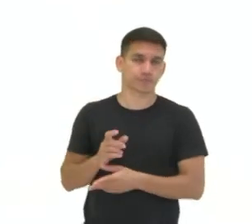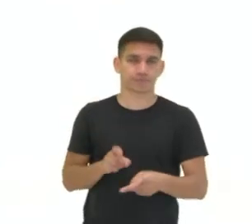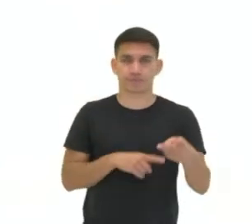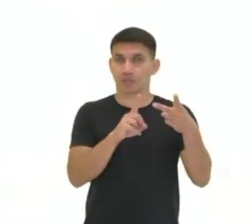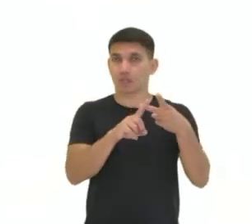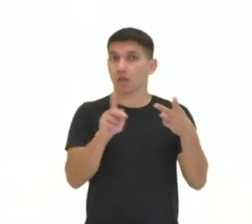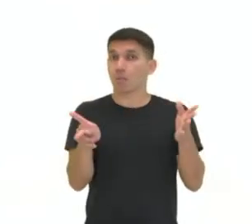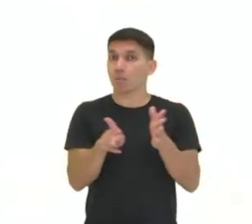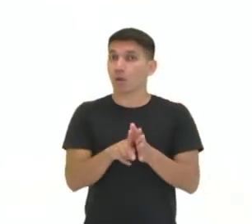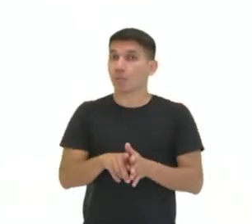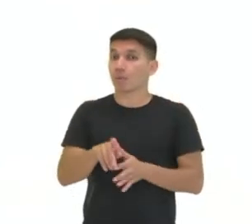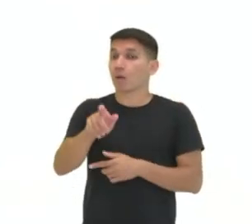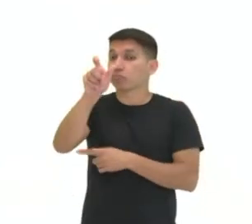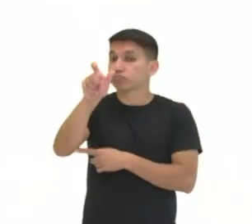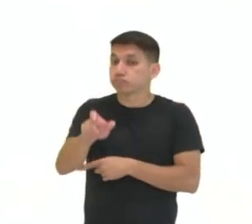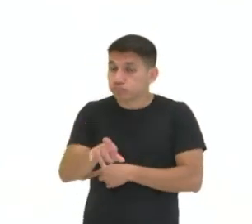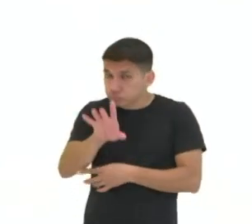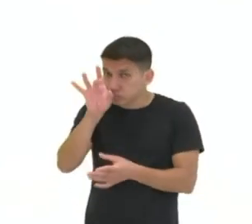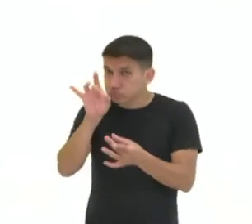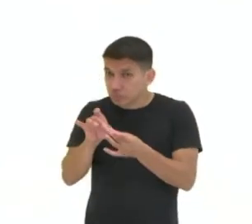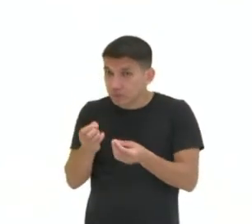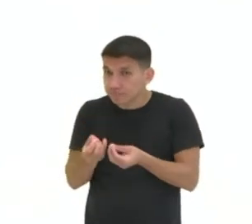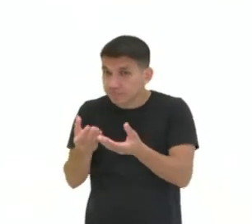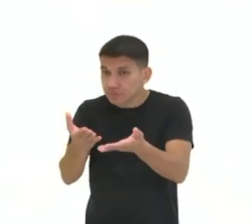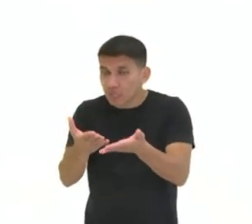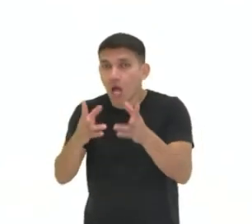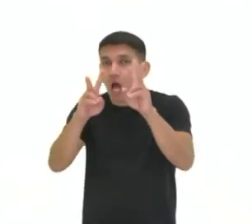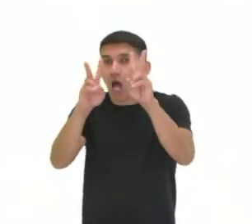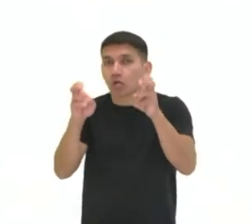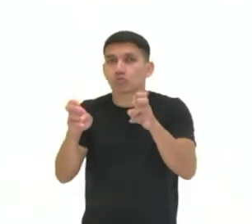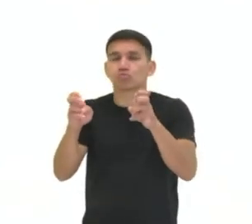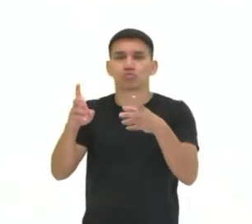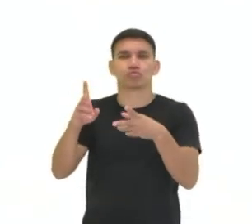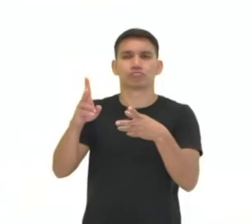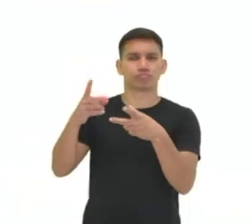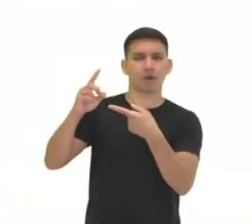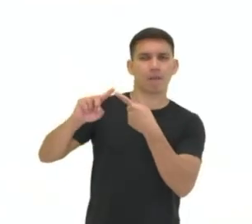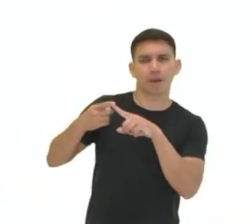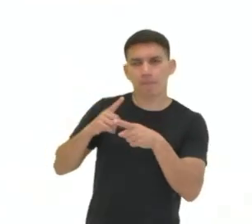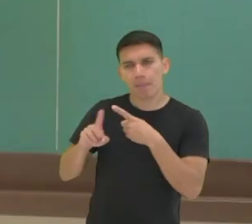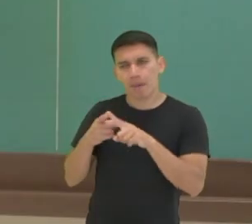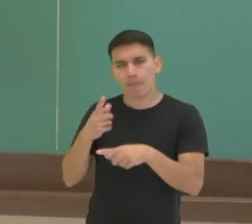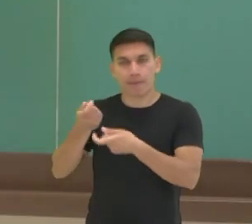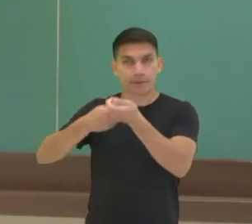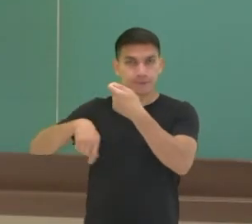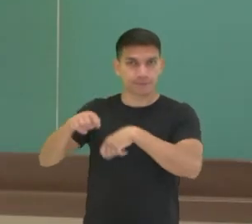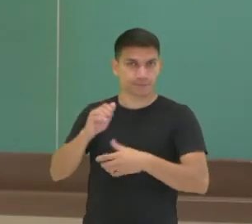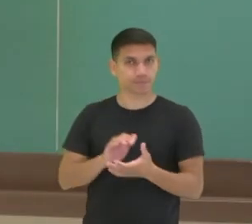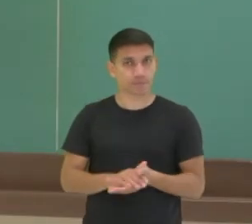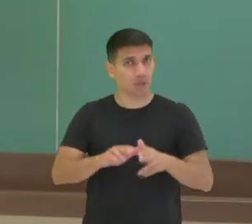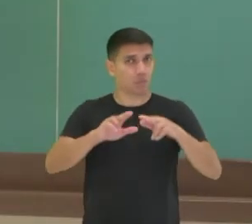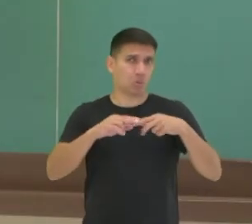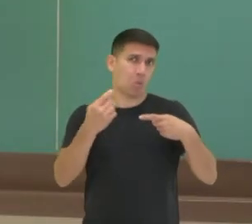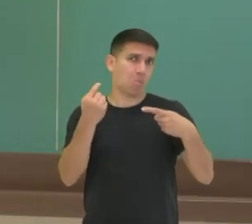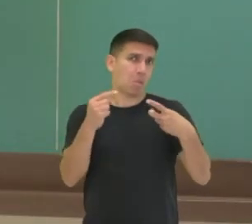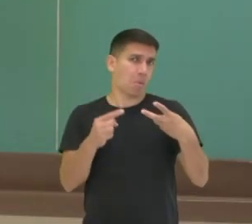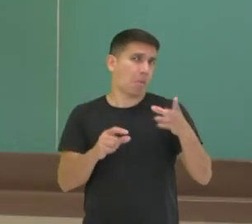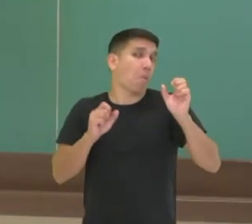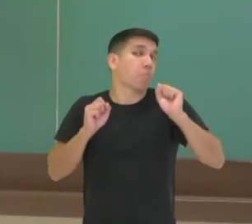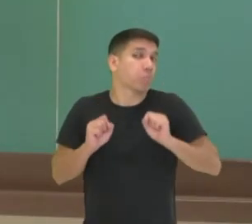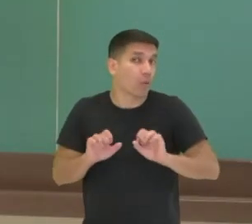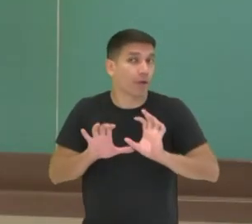público específico, voltada à discussão de economia, né? Então, a gente tem aqui essas possibilidades